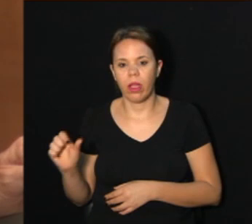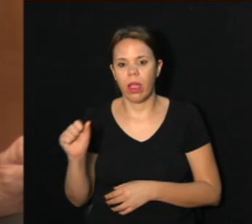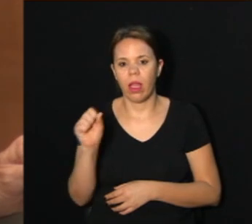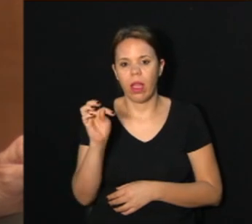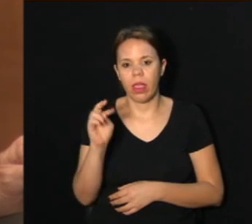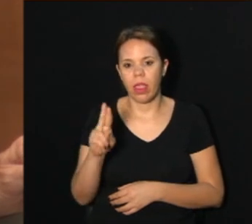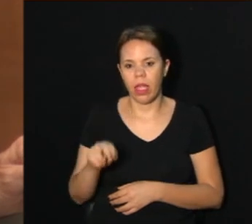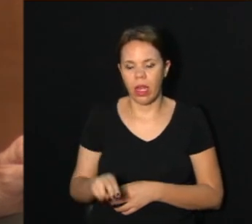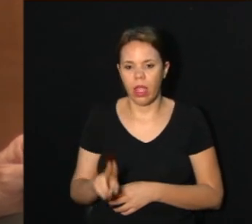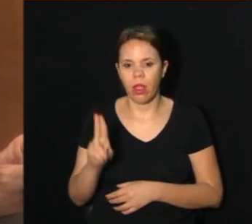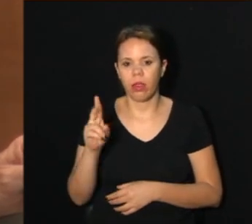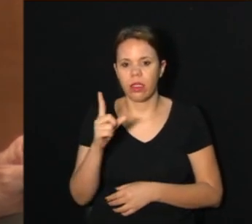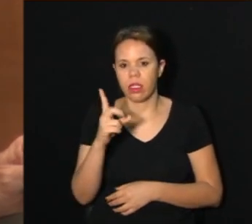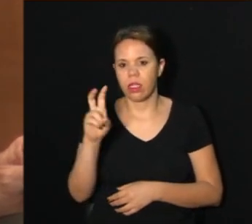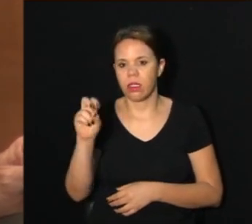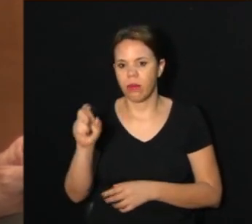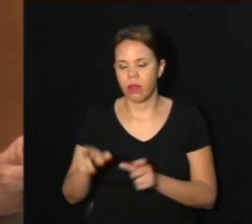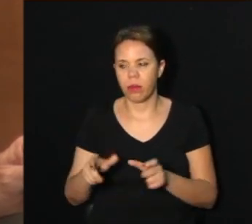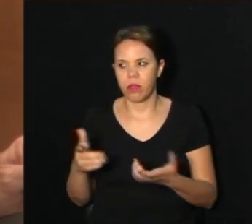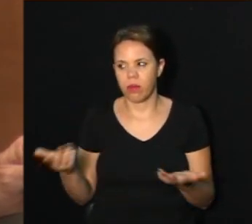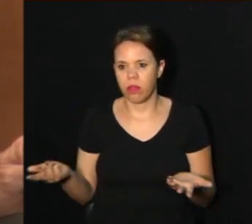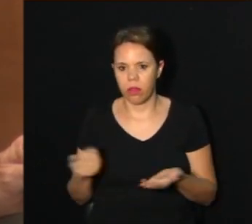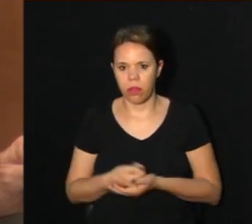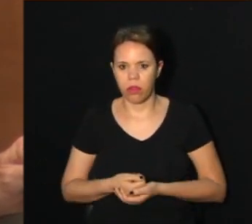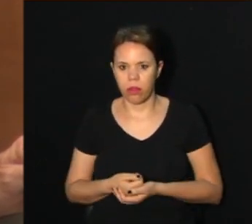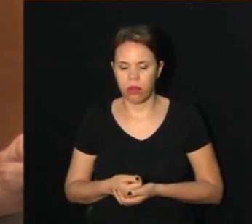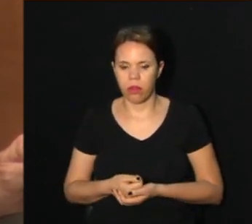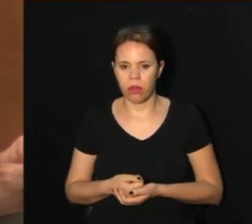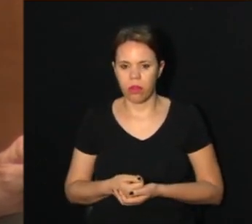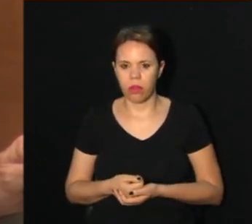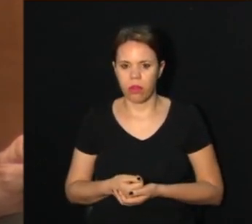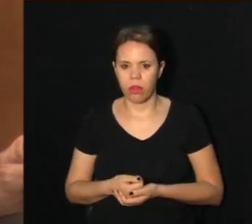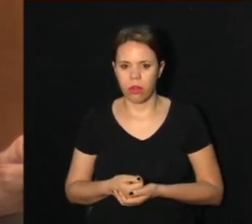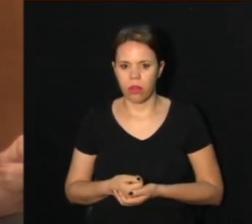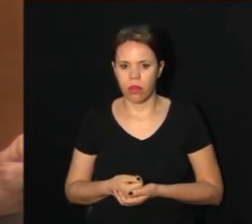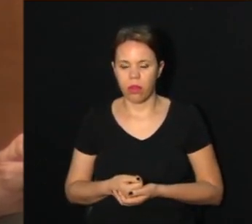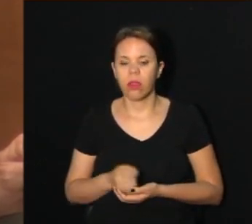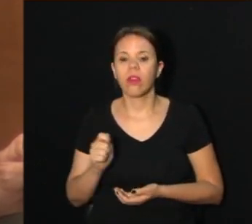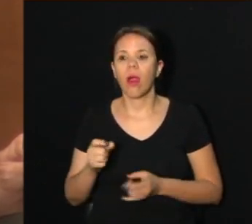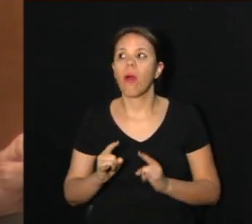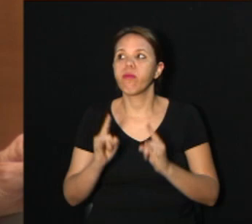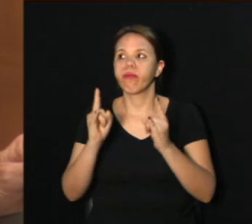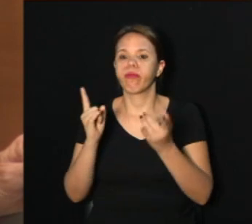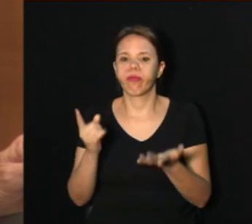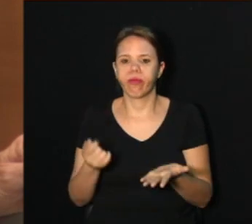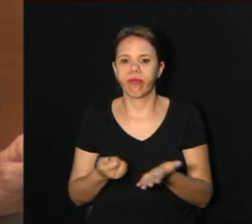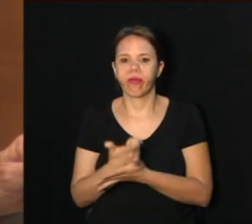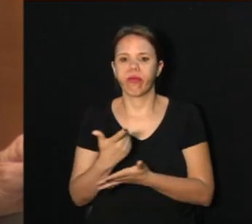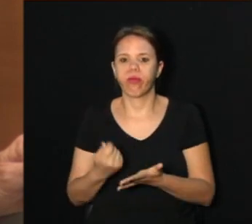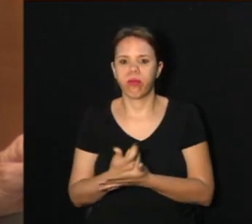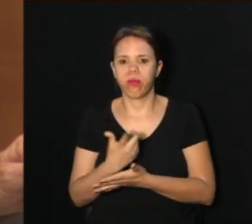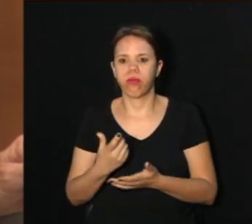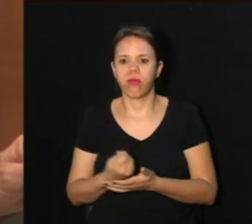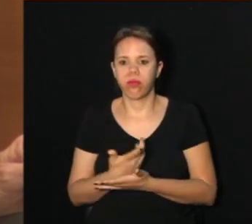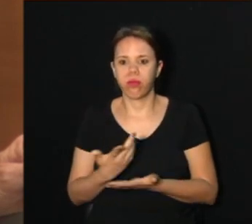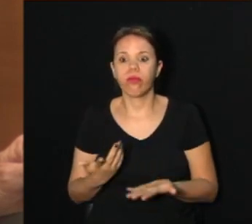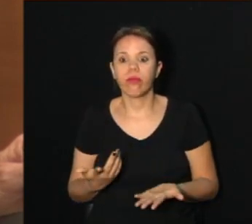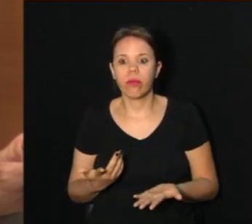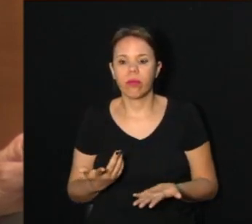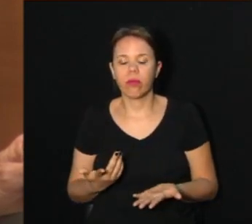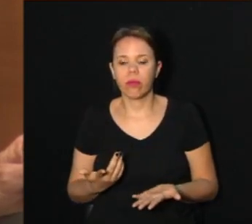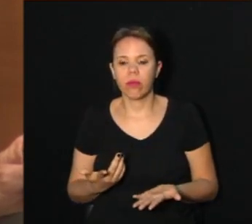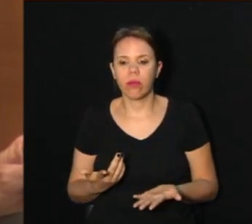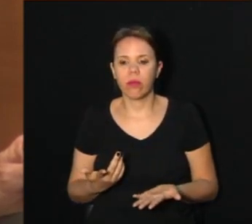com 150 pessoas. 150 pessoas tem que construir um prédio. E o custo disso? Então,